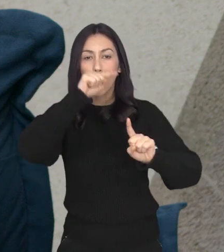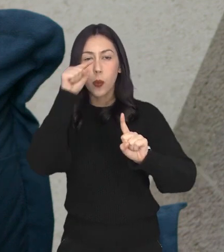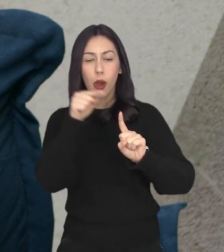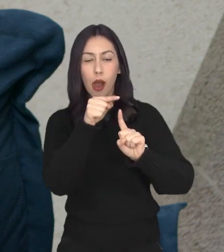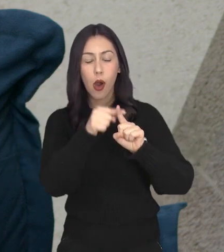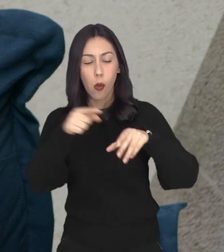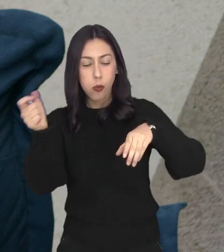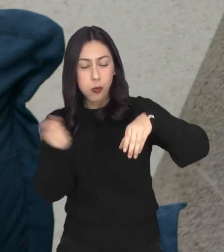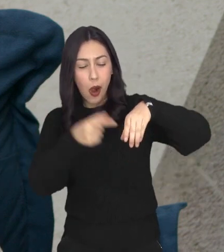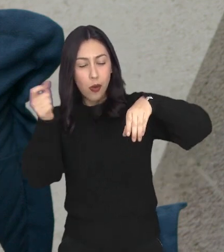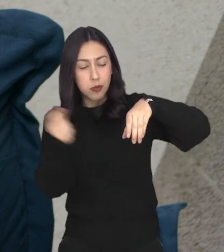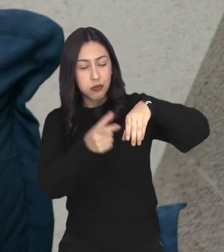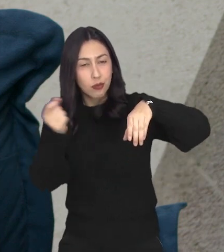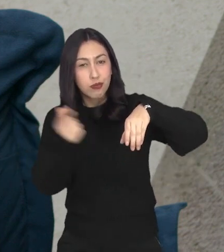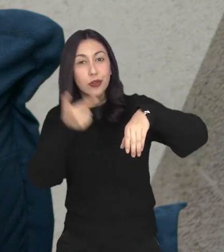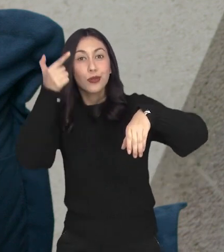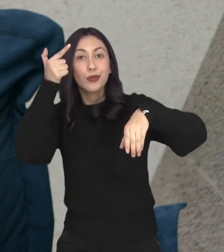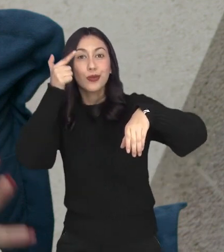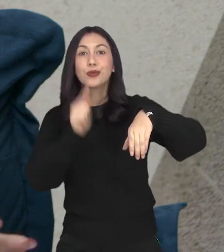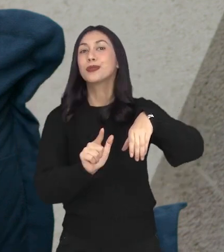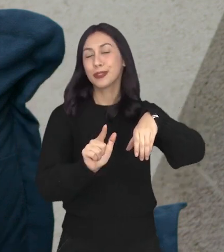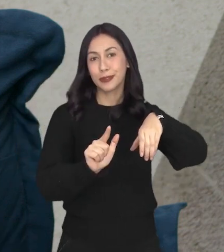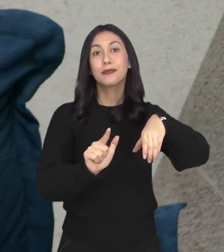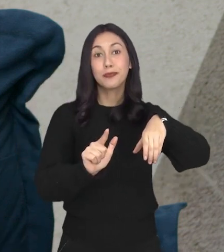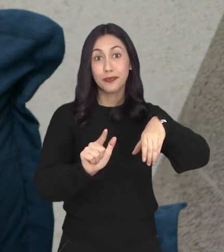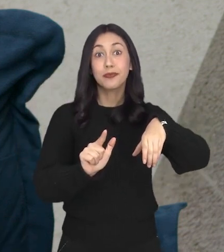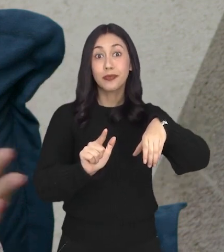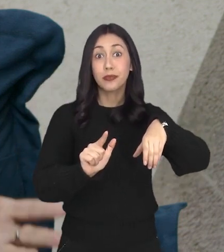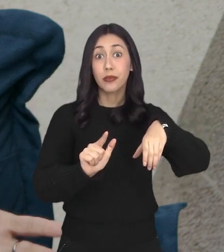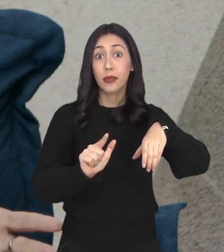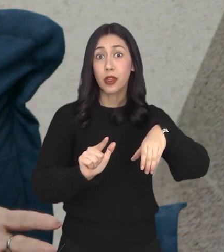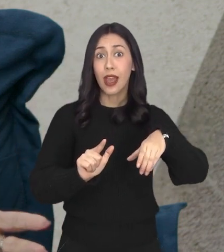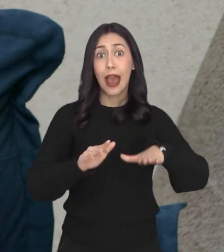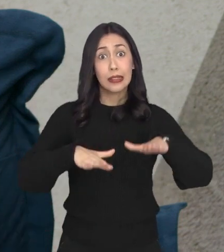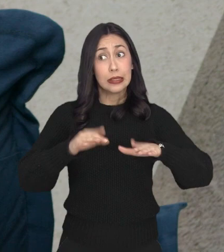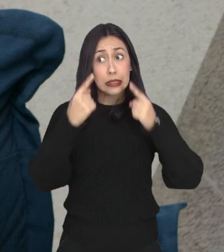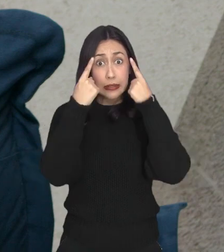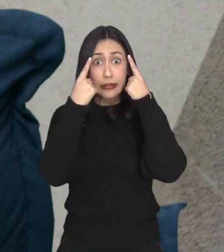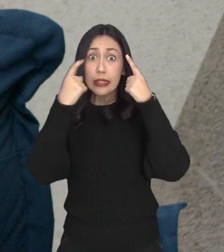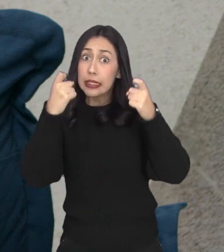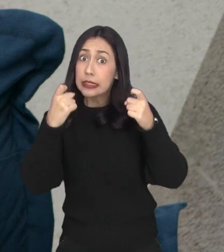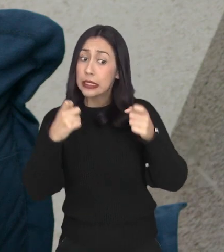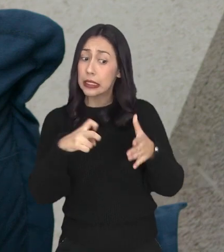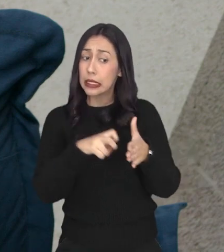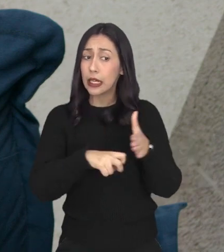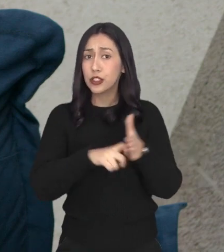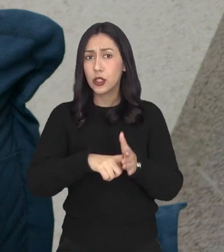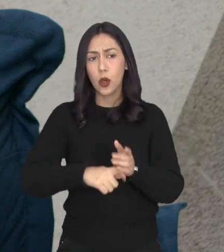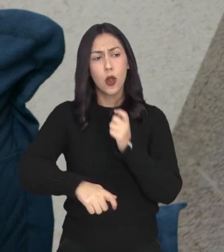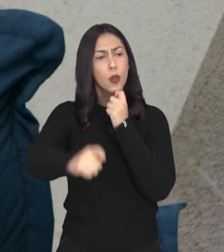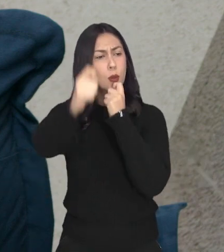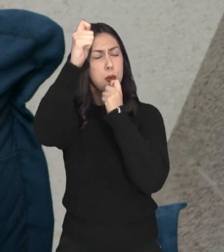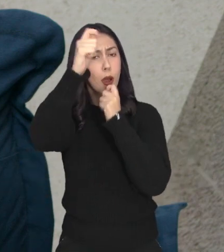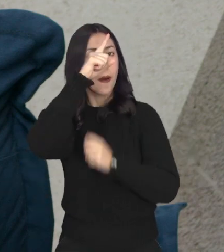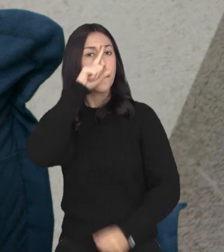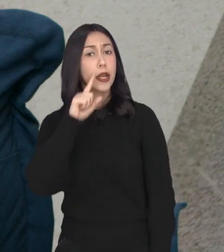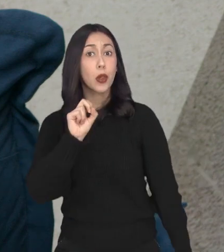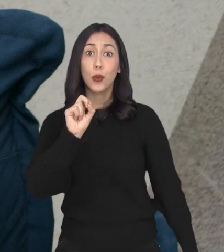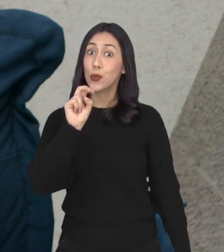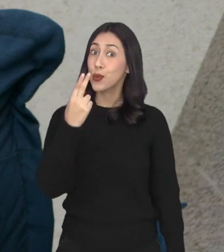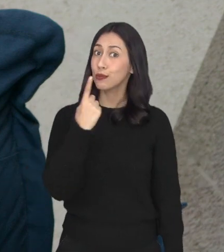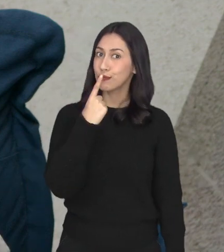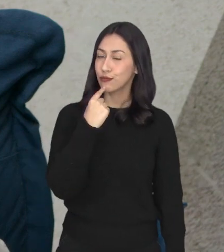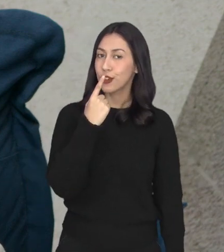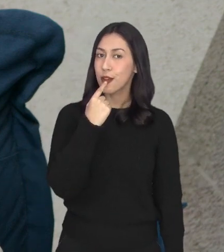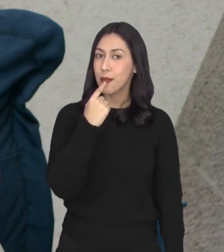que o objetivo é marcar o máximo possível de gols. Jogadas violentas podem ser punidas com cartões amarelo e